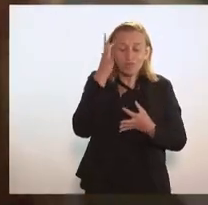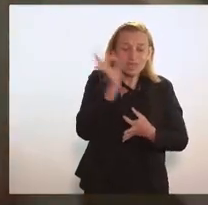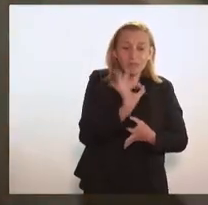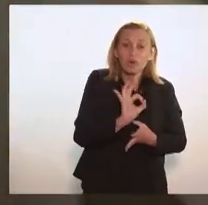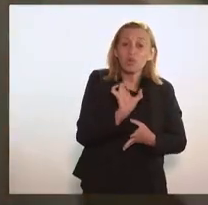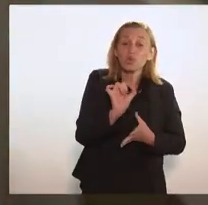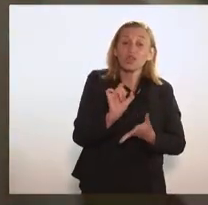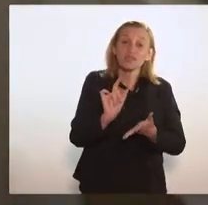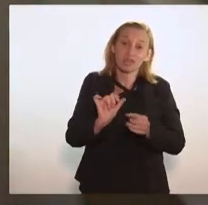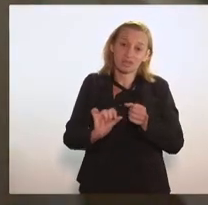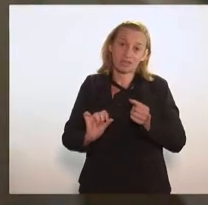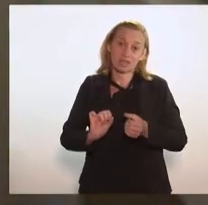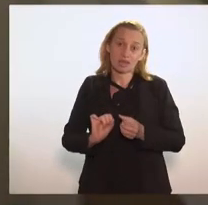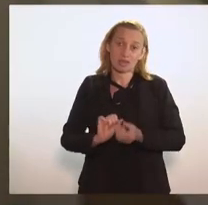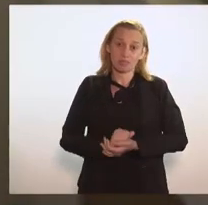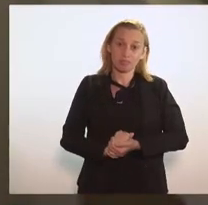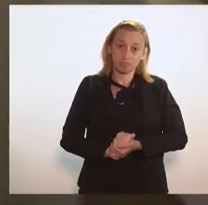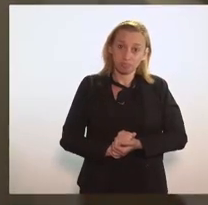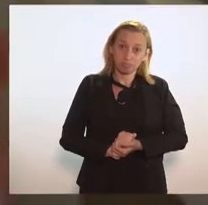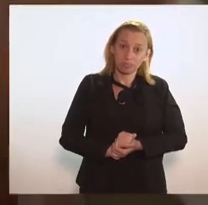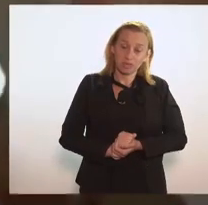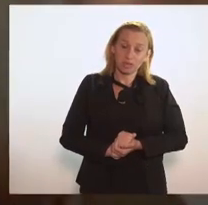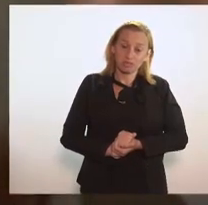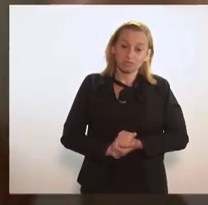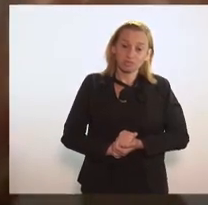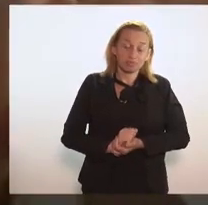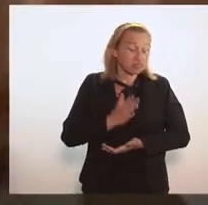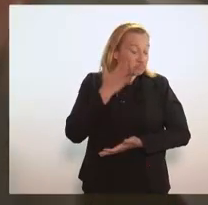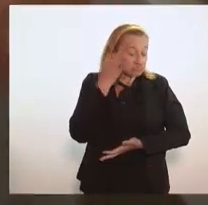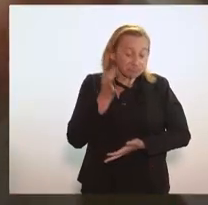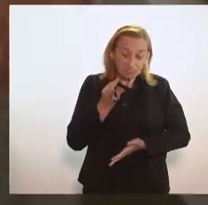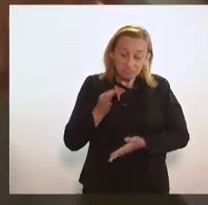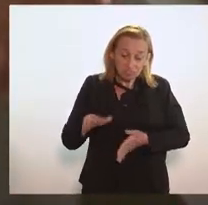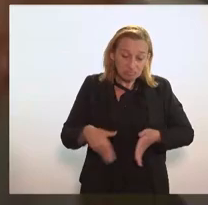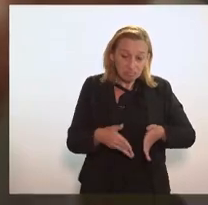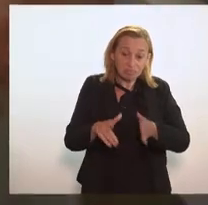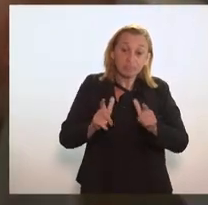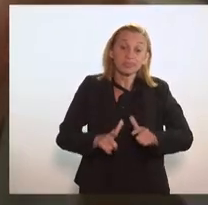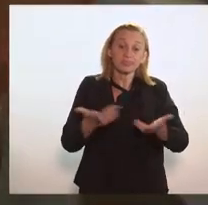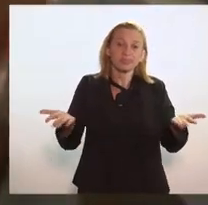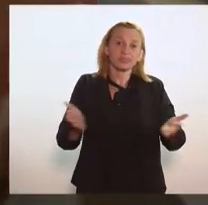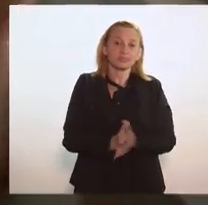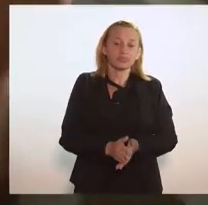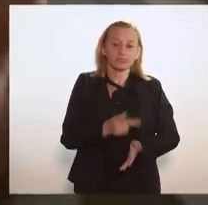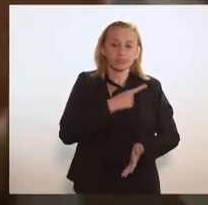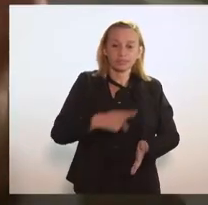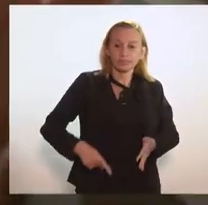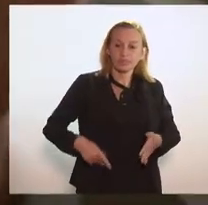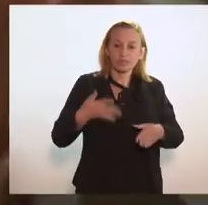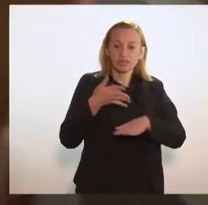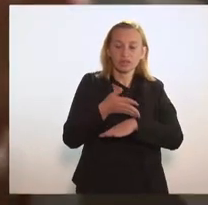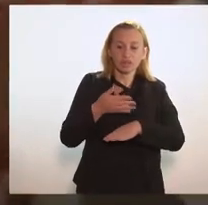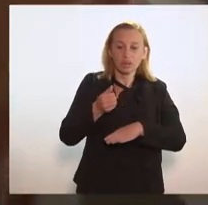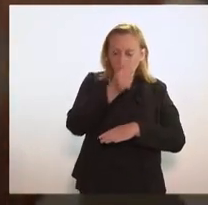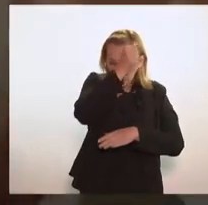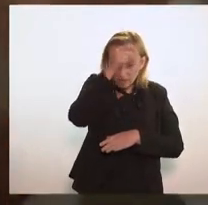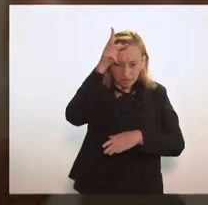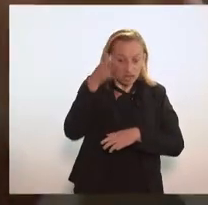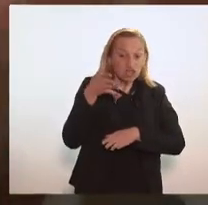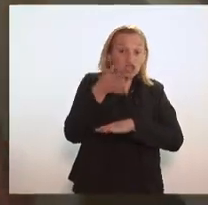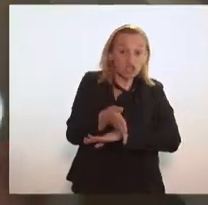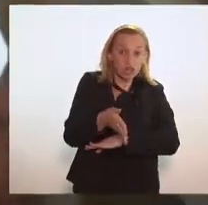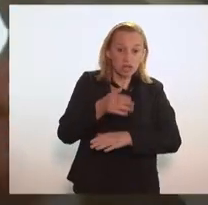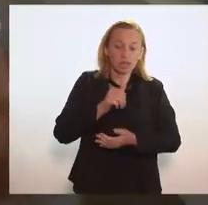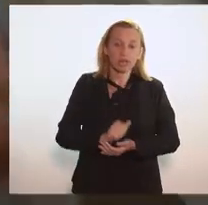fazer para onde não Camila o prefeito enxerga é o Prefeito Não botamos pular os